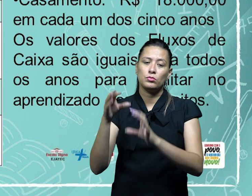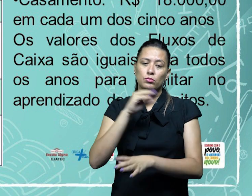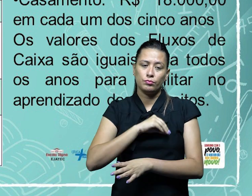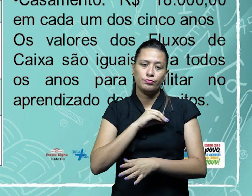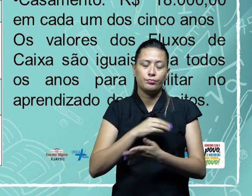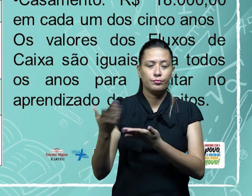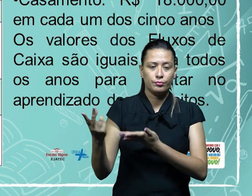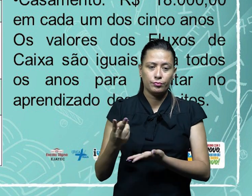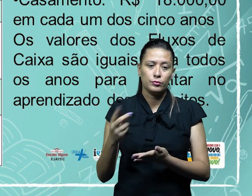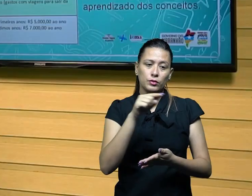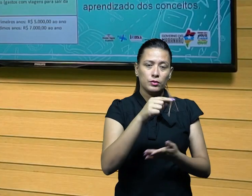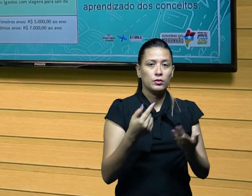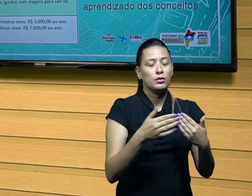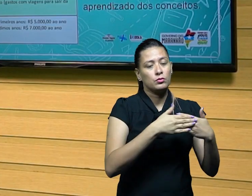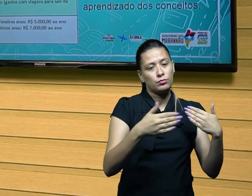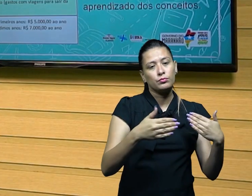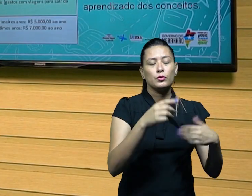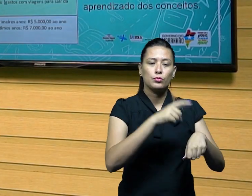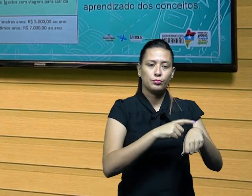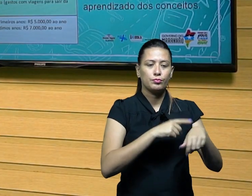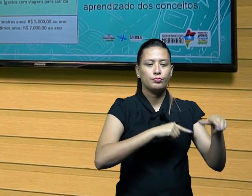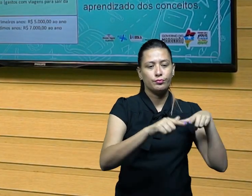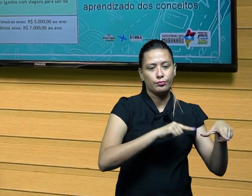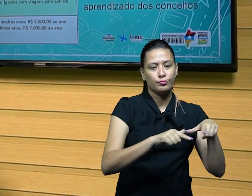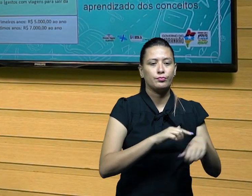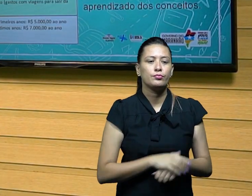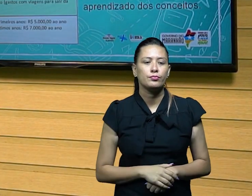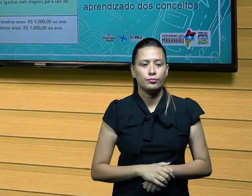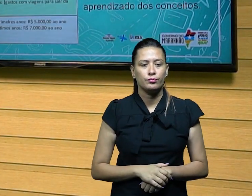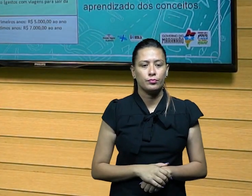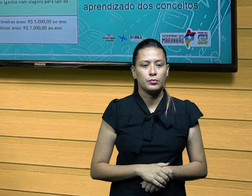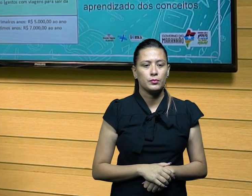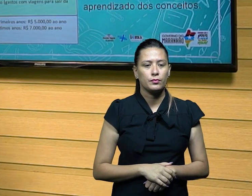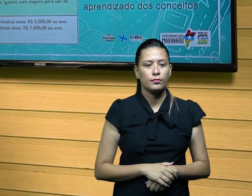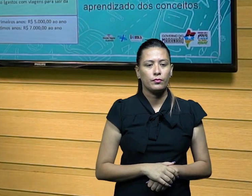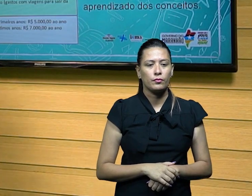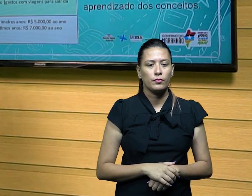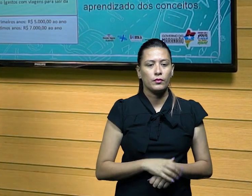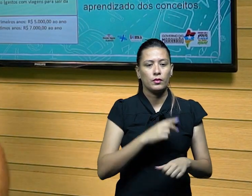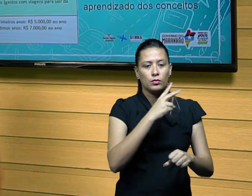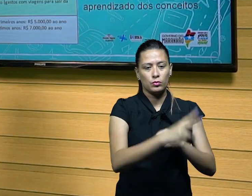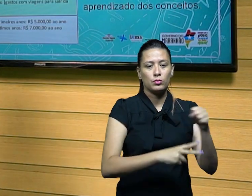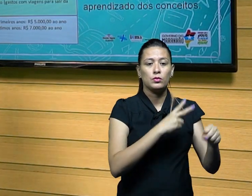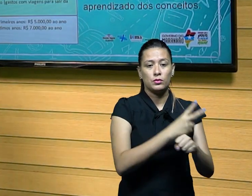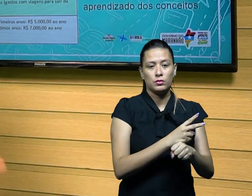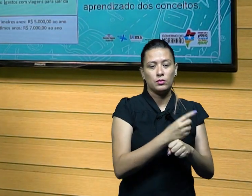25.000, ok? A bicicleta vai ser necessário manutenção, logicamente, ela vai se desgastar com o tempo, ou para pneu, ou para corrente, assim por